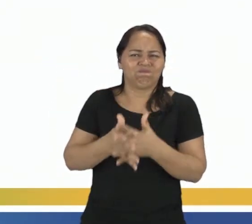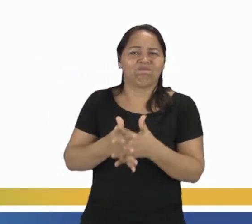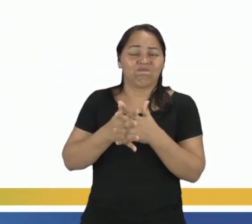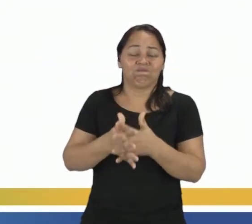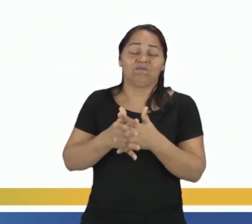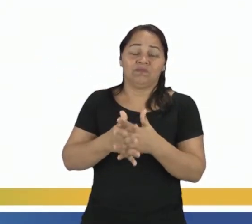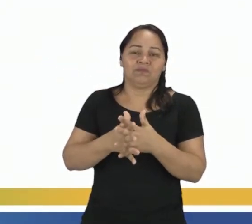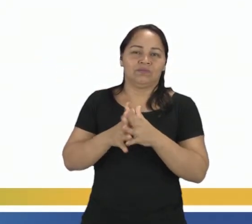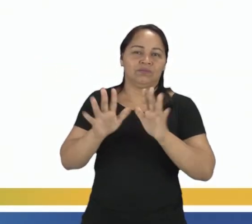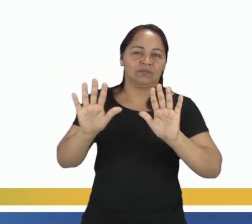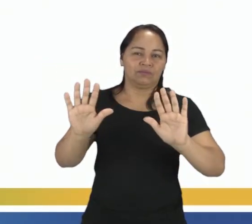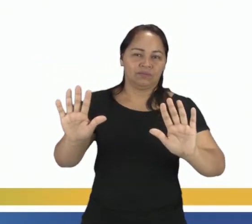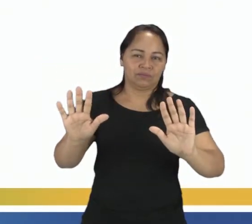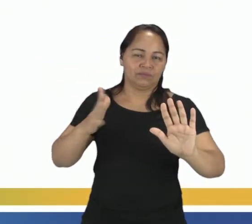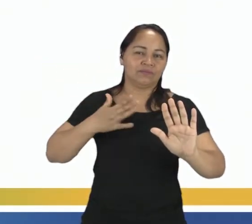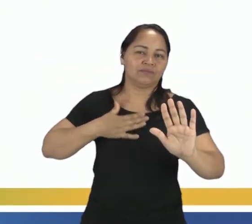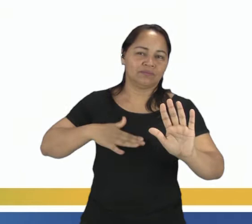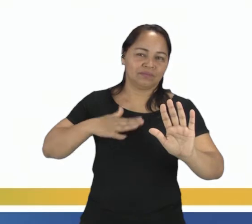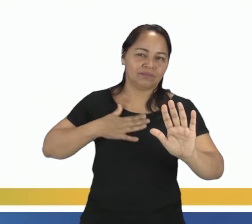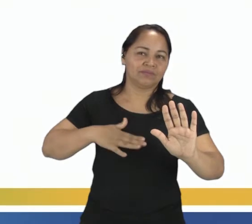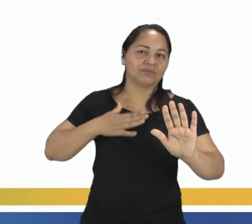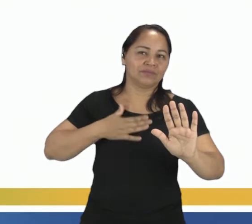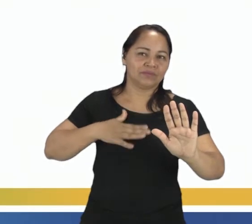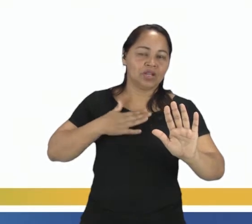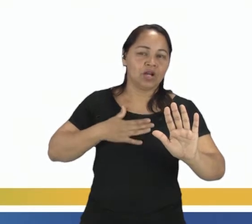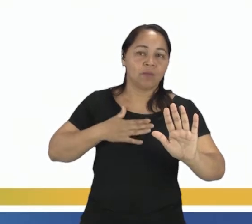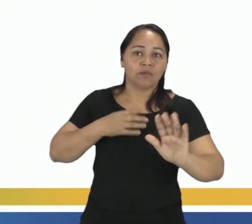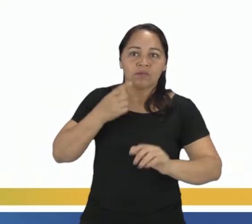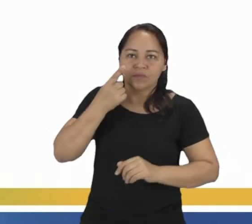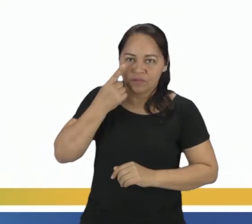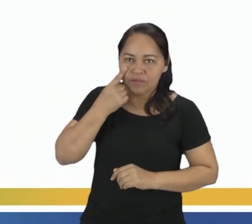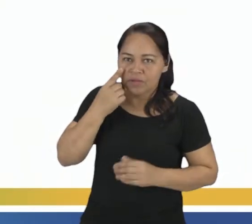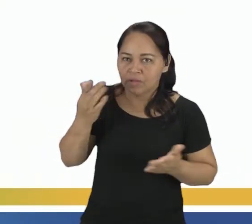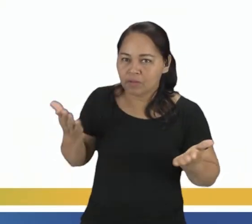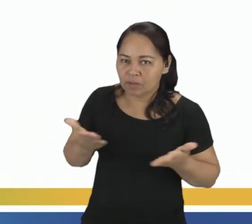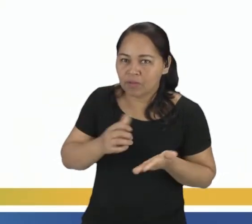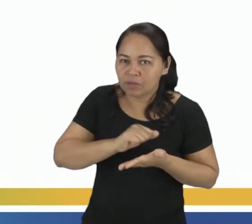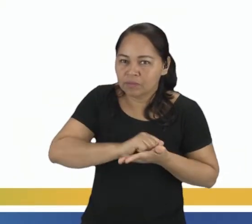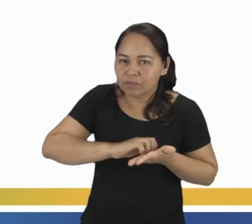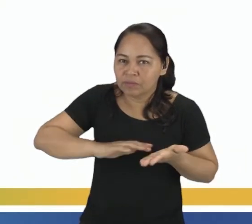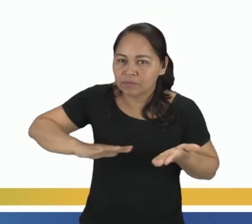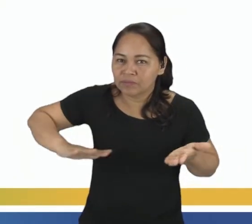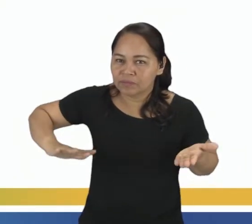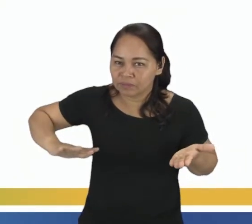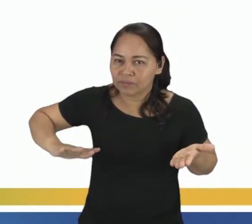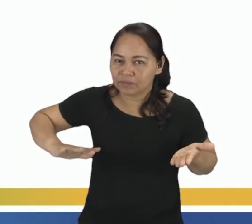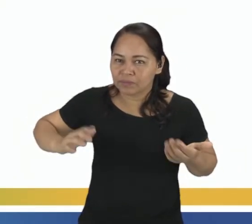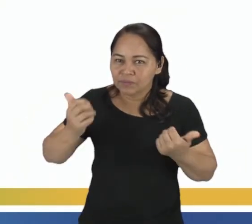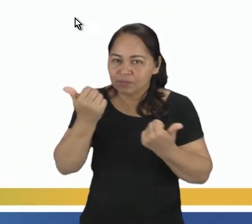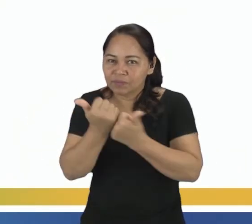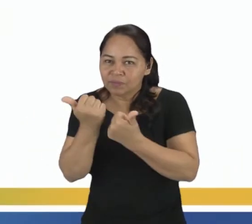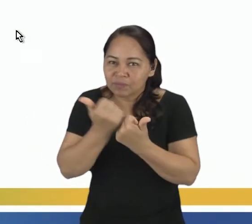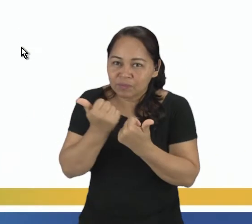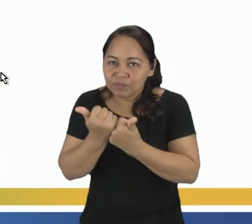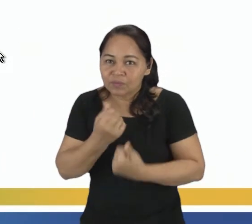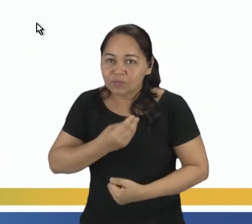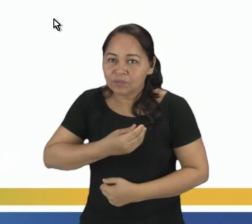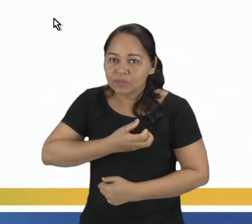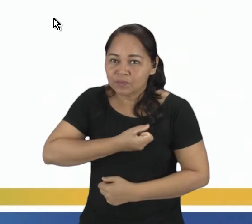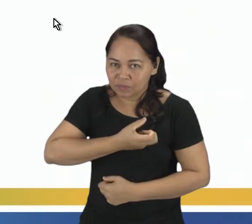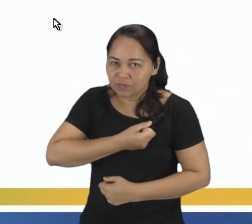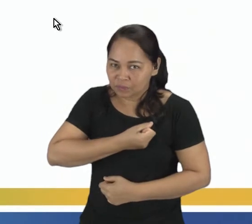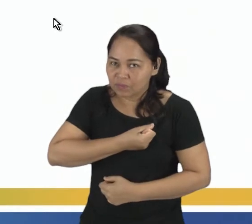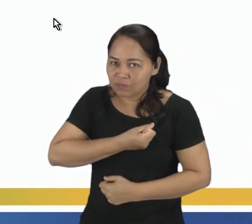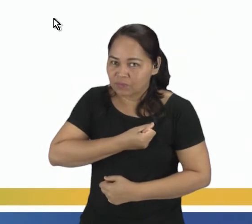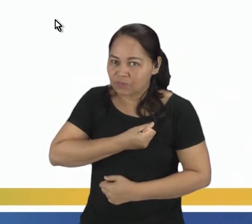Fica mais interessante se a gente visualizar um problema, se nós tivermos uma situação em que você possa aplicar